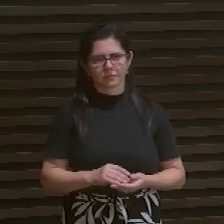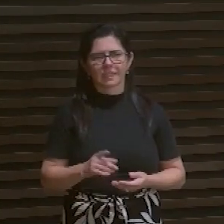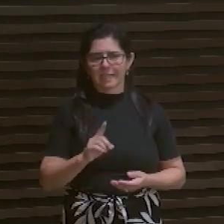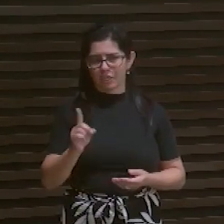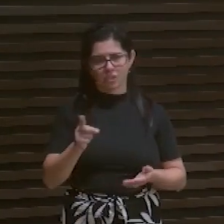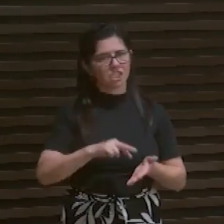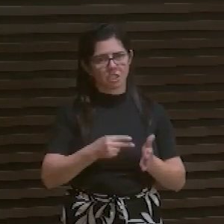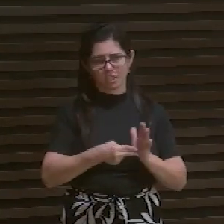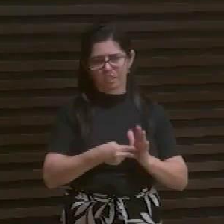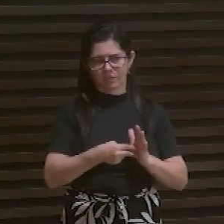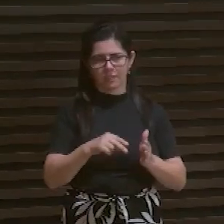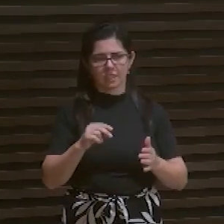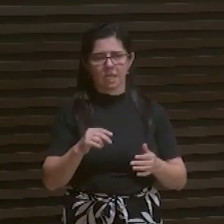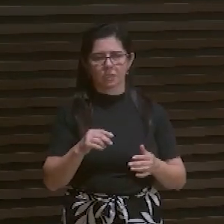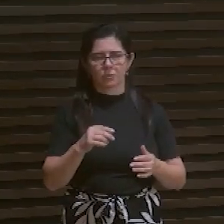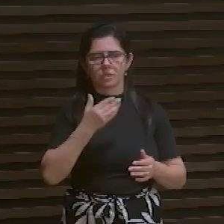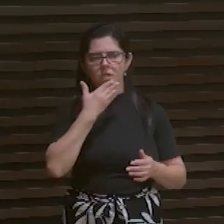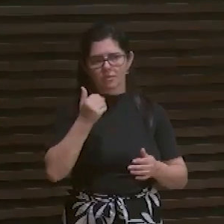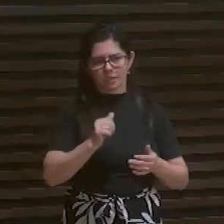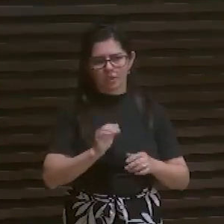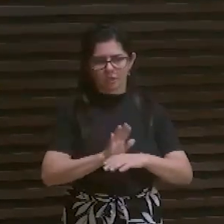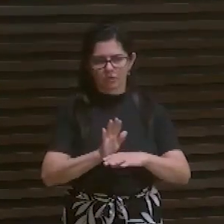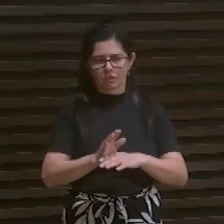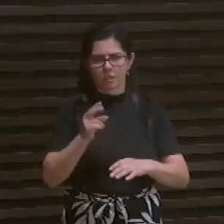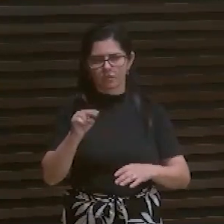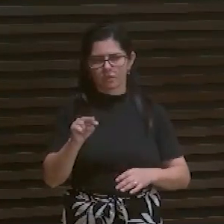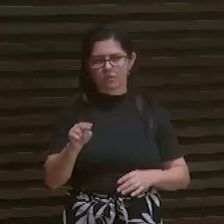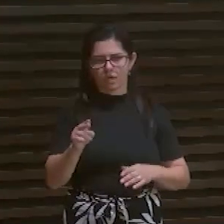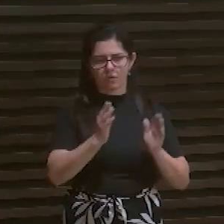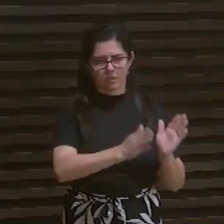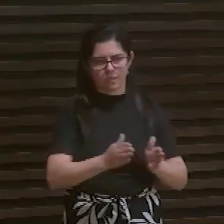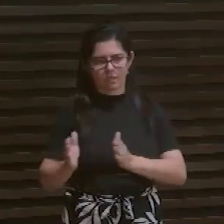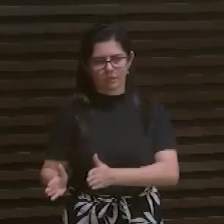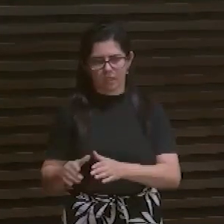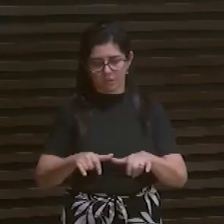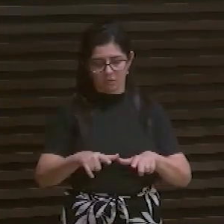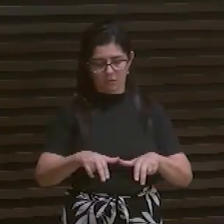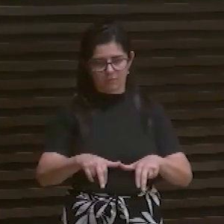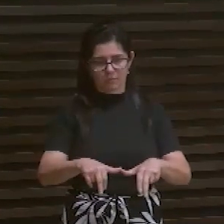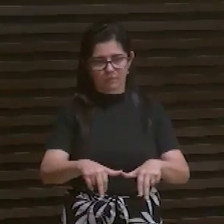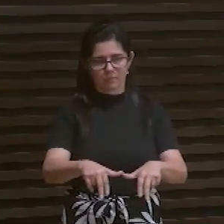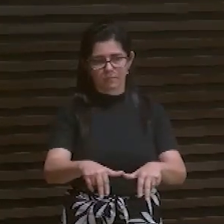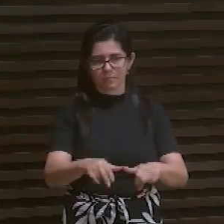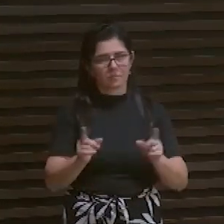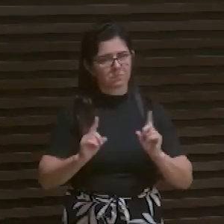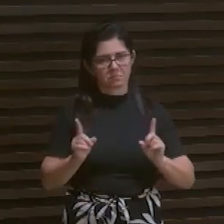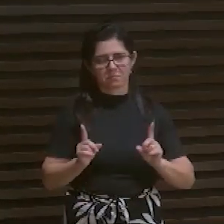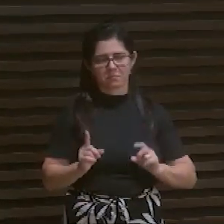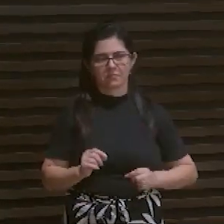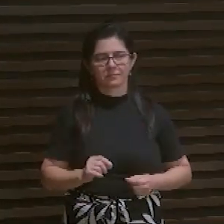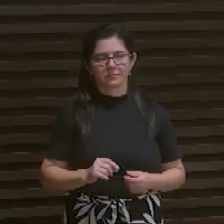com Deus, como se nós estivéssemos lado a lado, de braços dados com o Senhor, e o Senhor dependesse de nós completamente para isso, e agora,